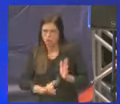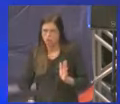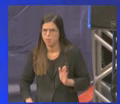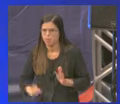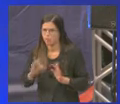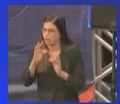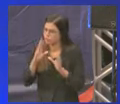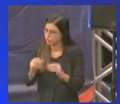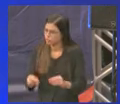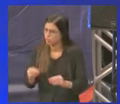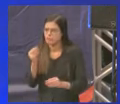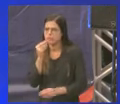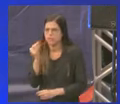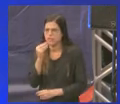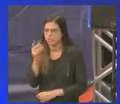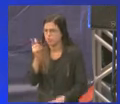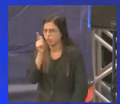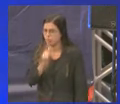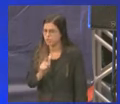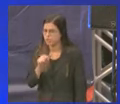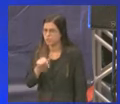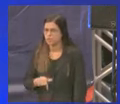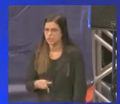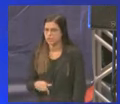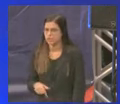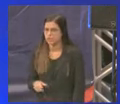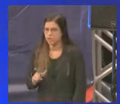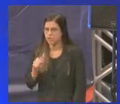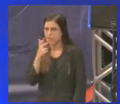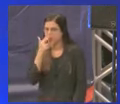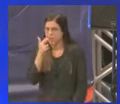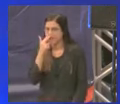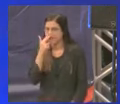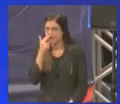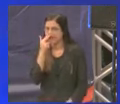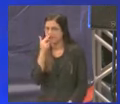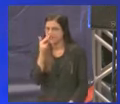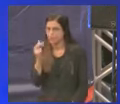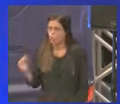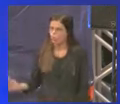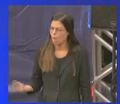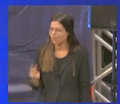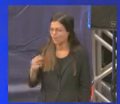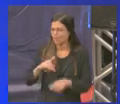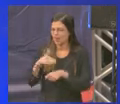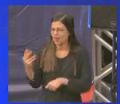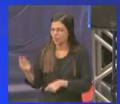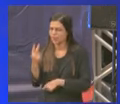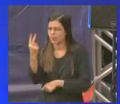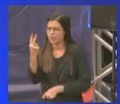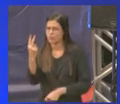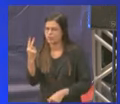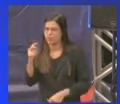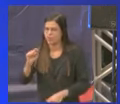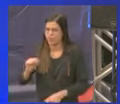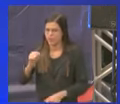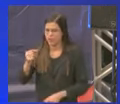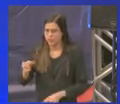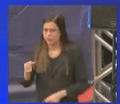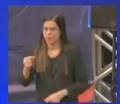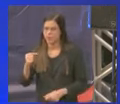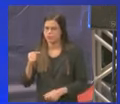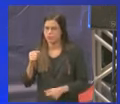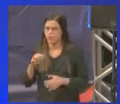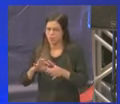correndo atrás desse pacote, que é um pote de ouro no fim desse arco-íris. Depois vão deixar a gente copiar por 10